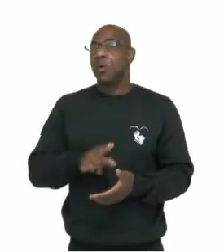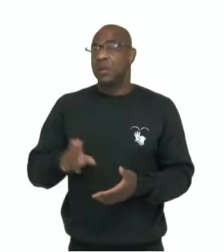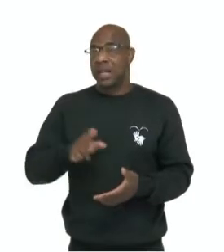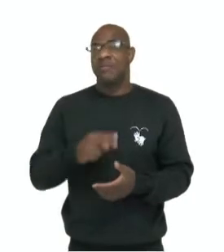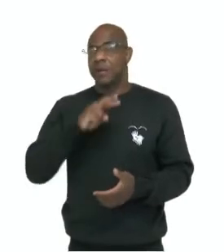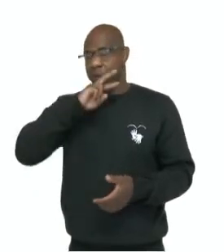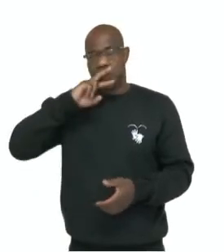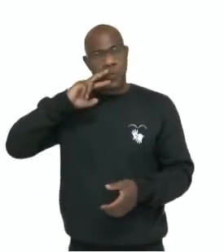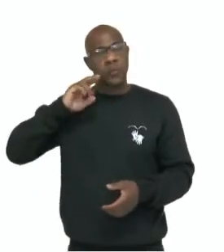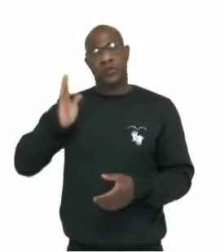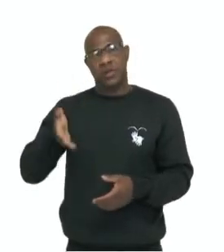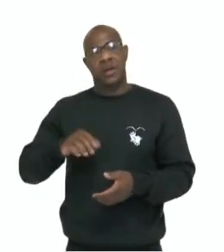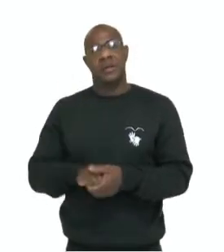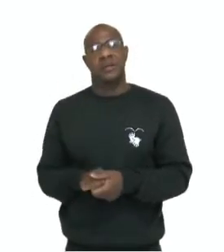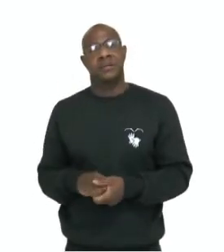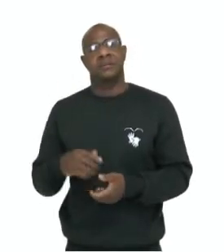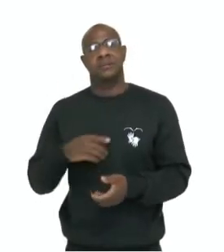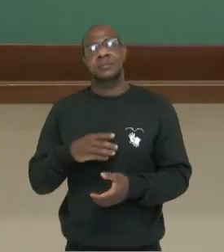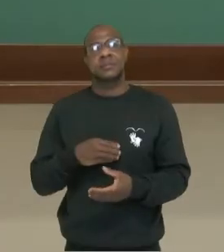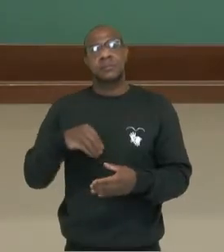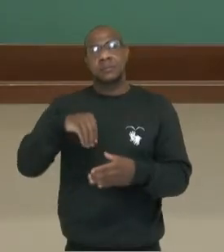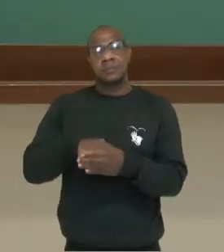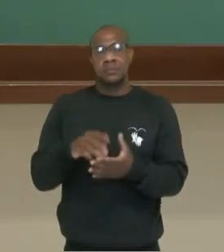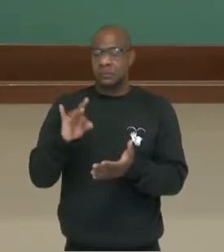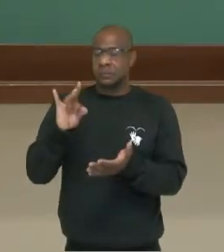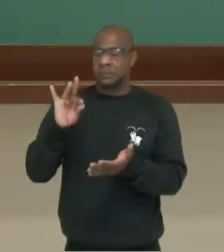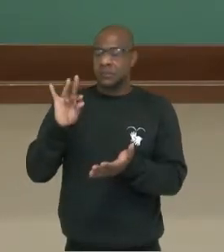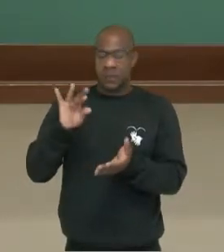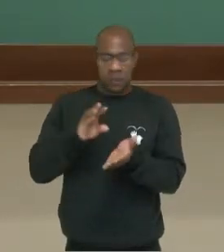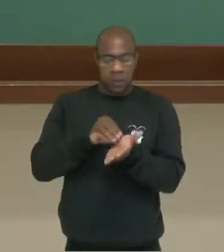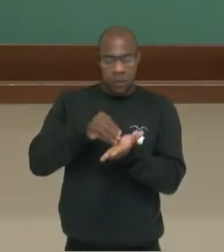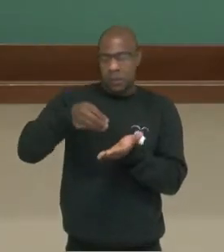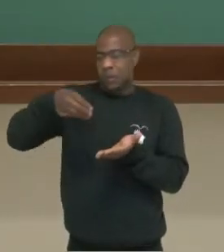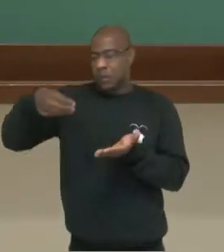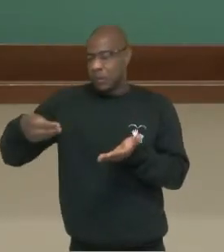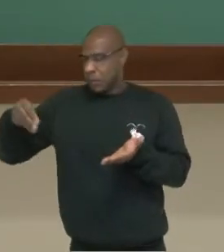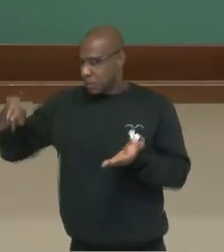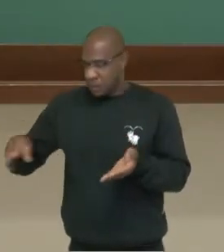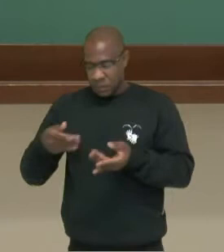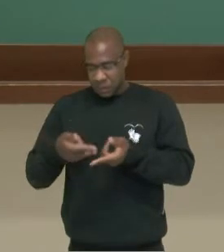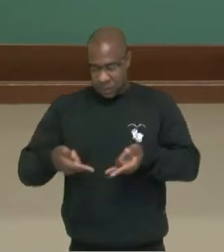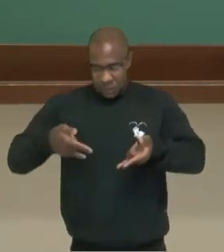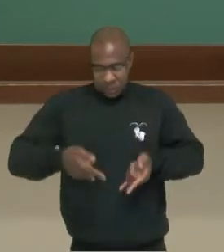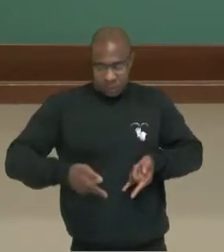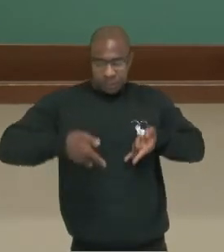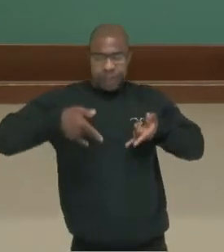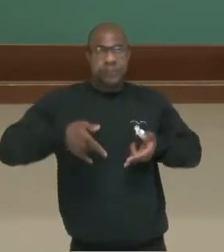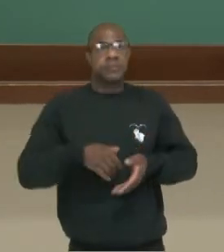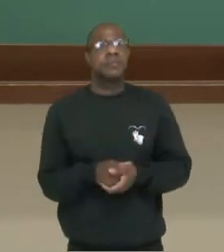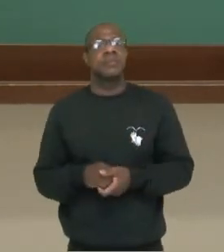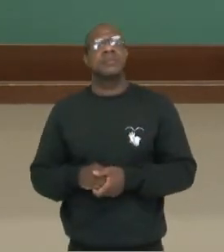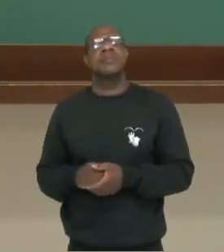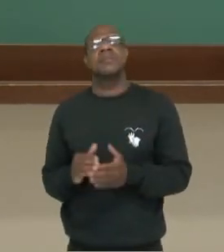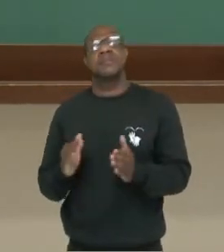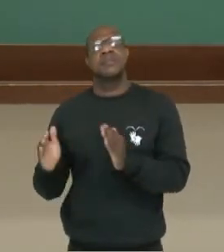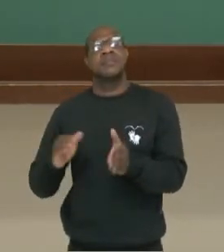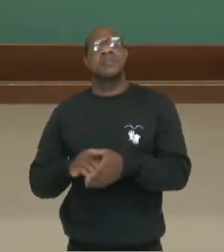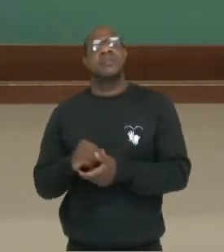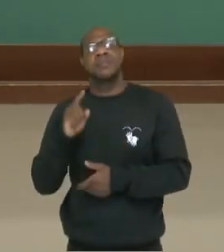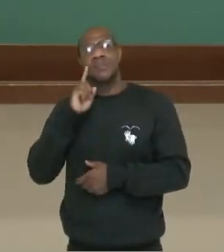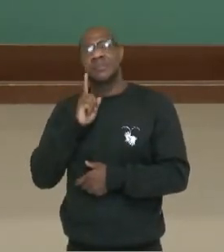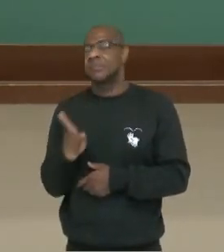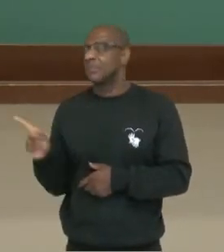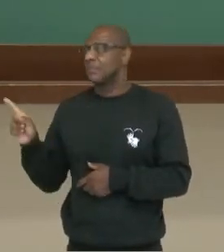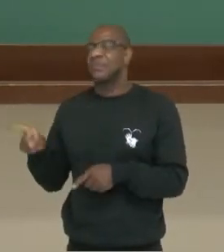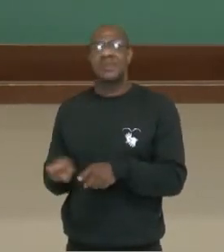aí colocaram um adesivo para colar, né, e também em 1930 inventaram o coletor